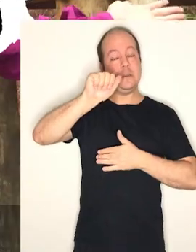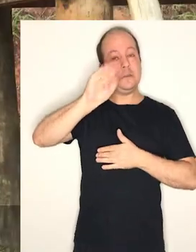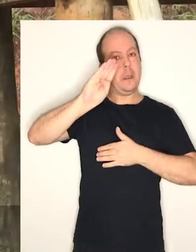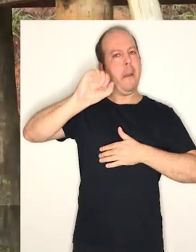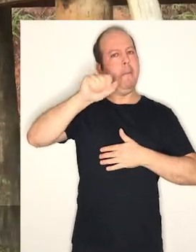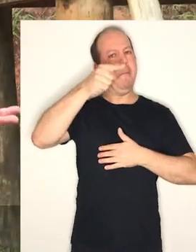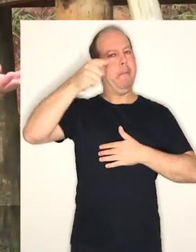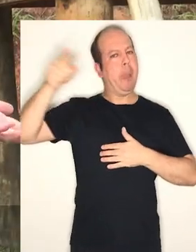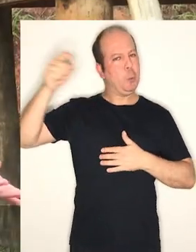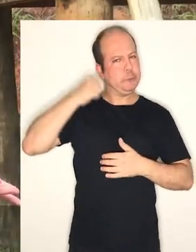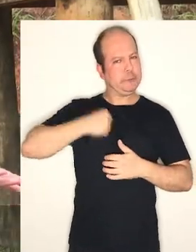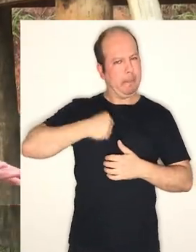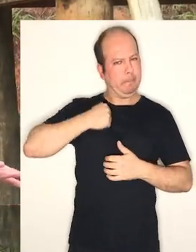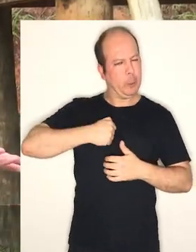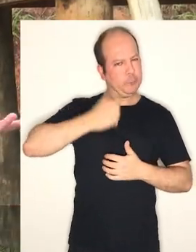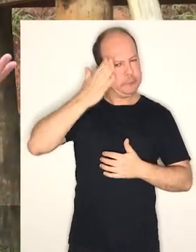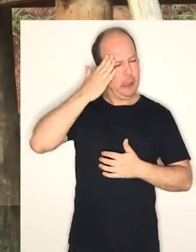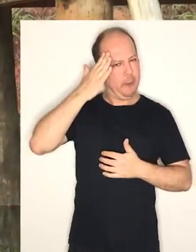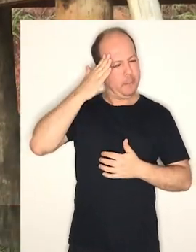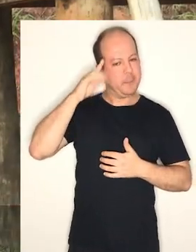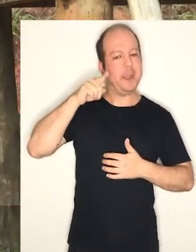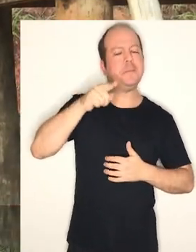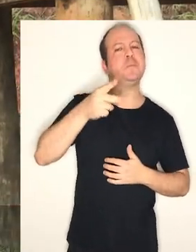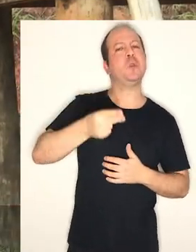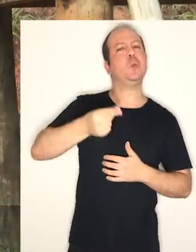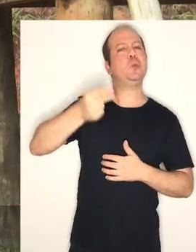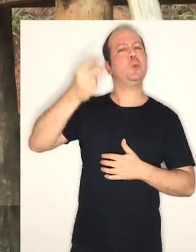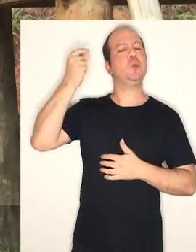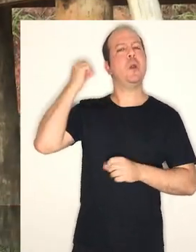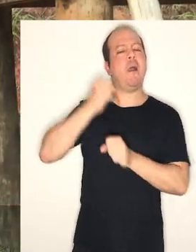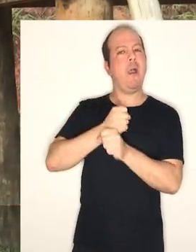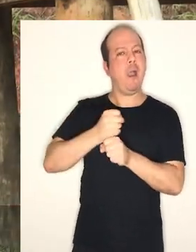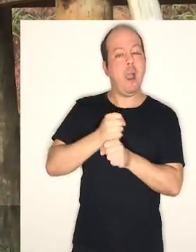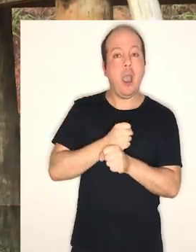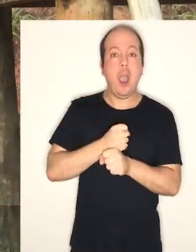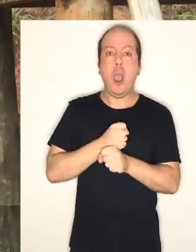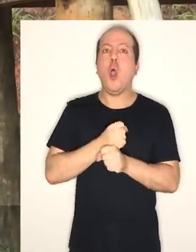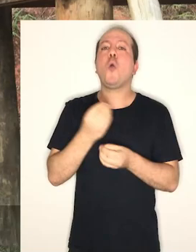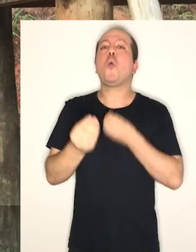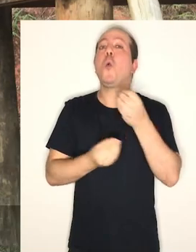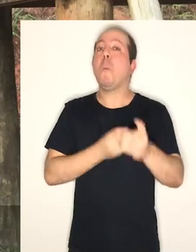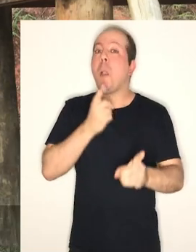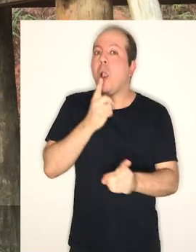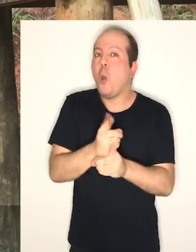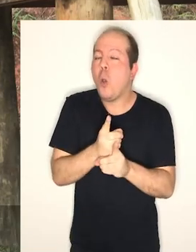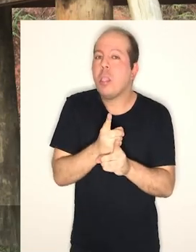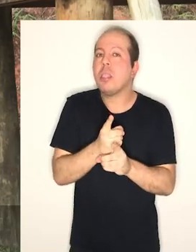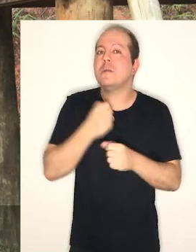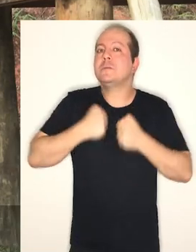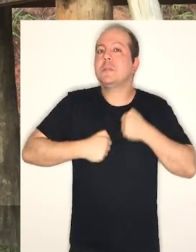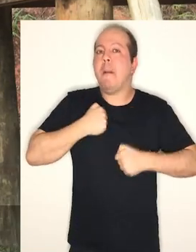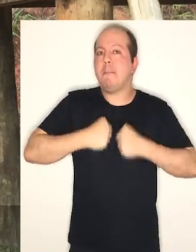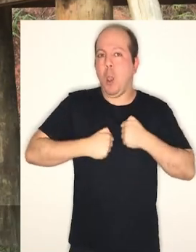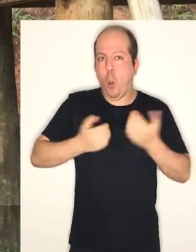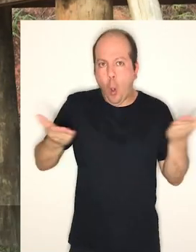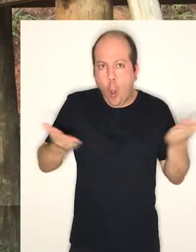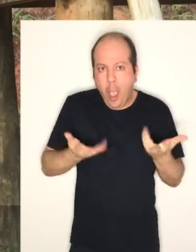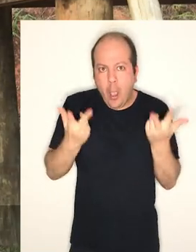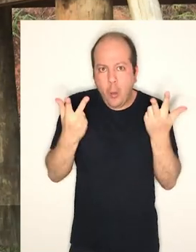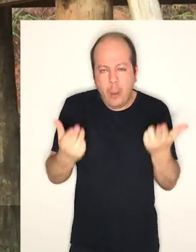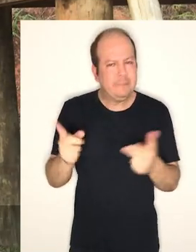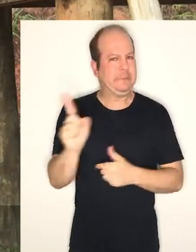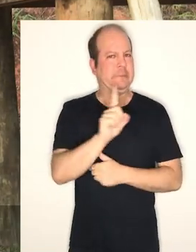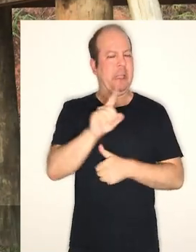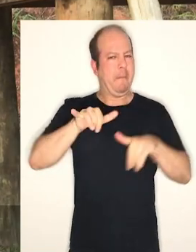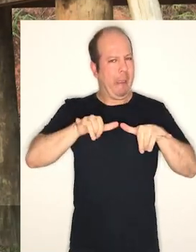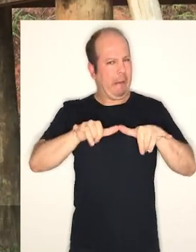a Dança do Sabão. Você sabia que há um tempo atrás não era tão fácil encontrar sabão como é hoje